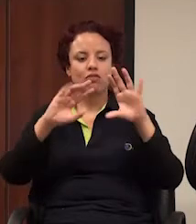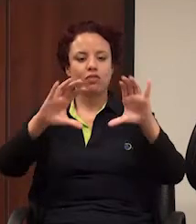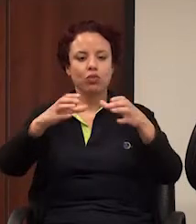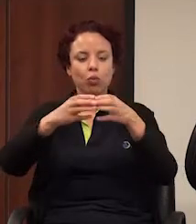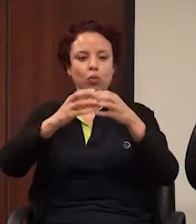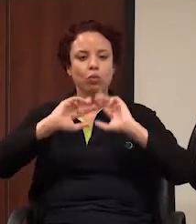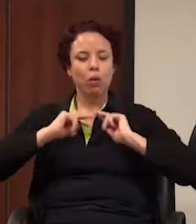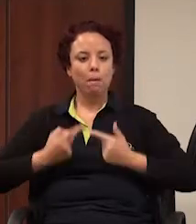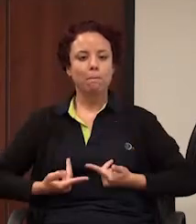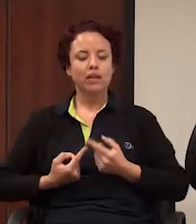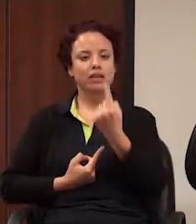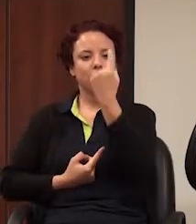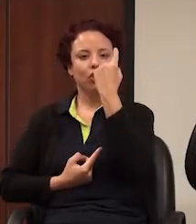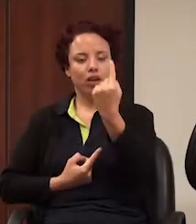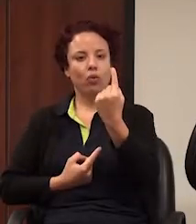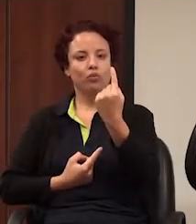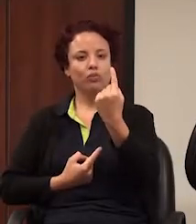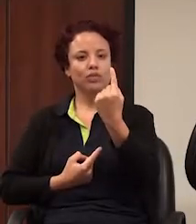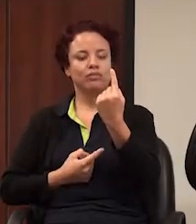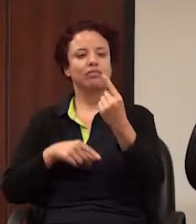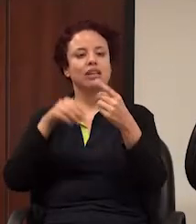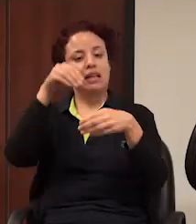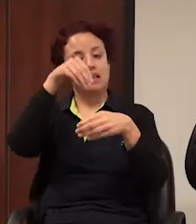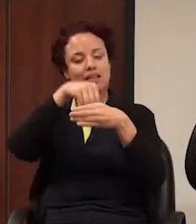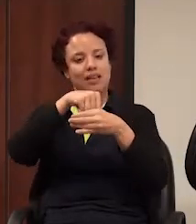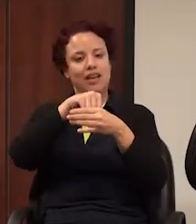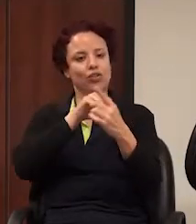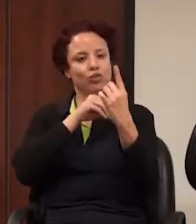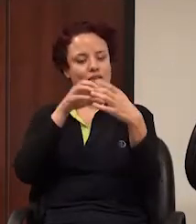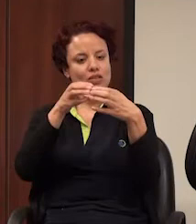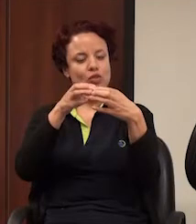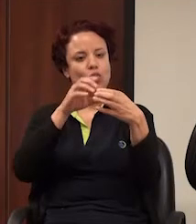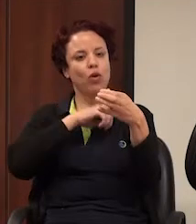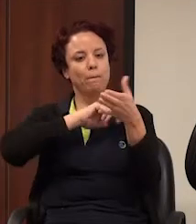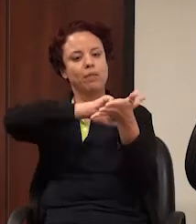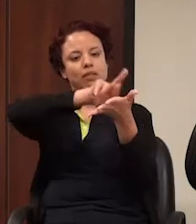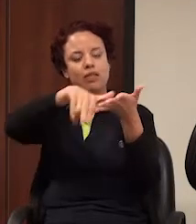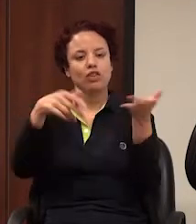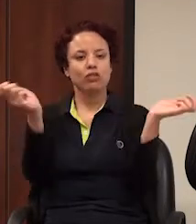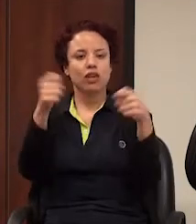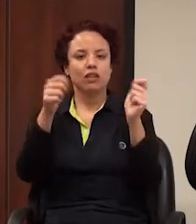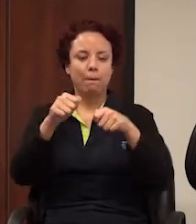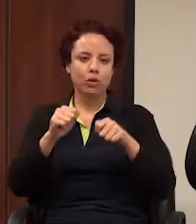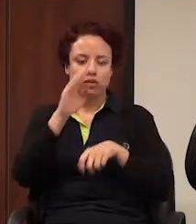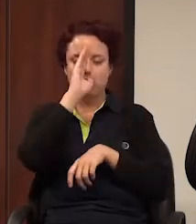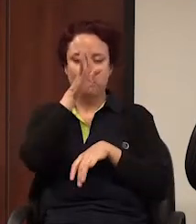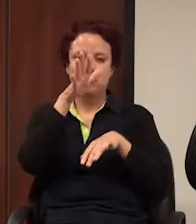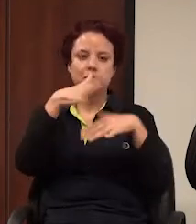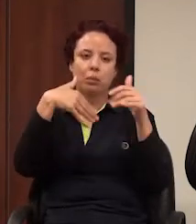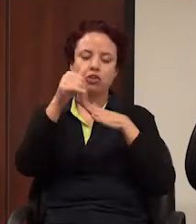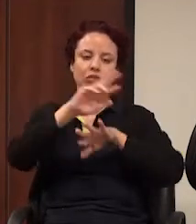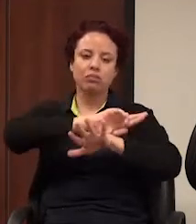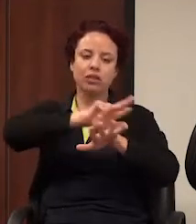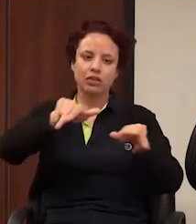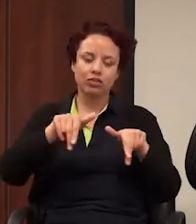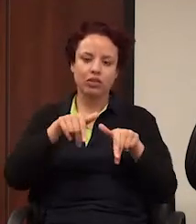humana, única e diferente em potenciais, principalmente. Né? Vem esse